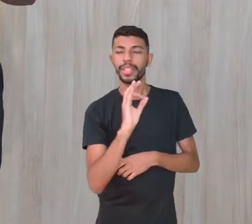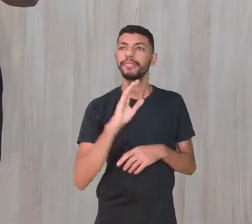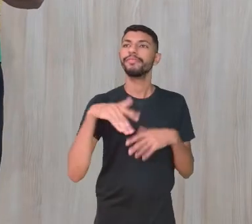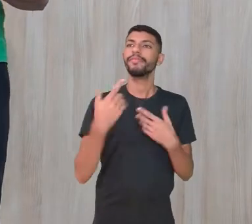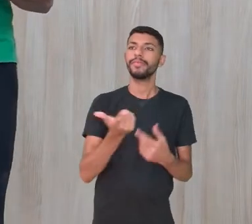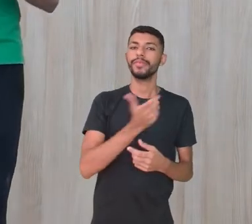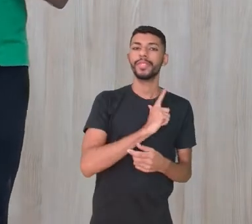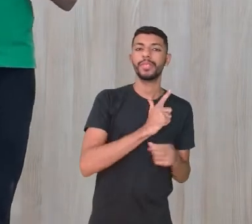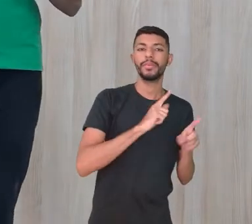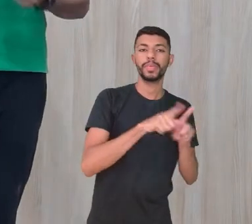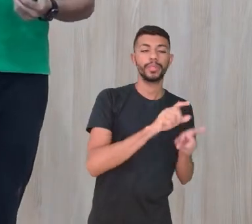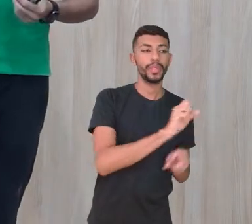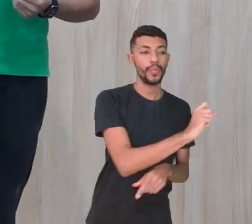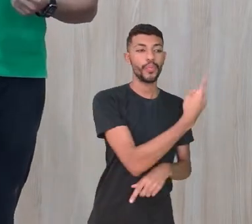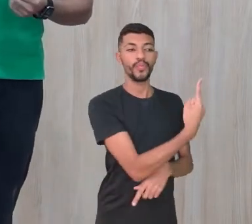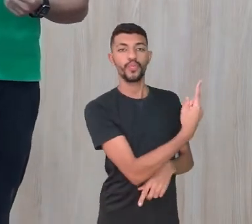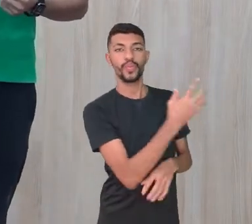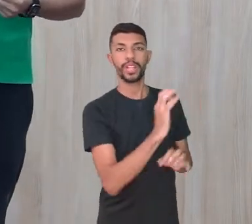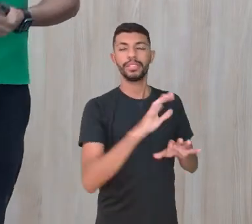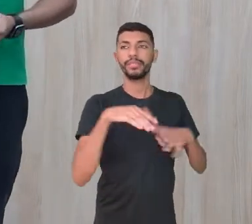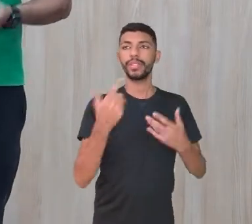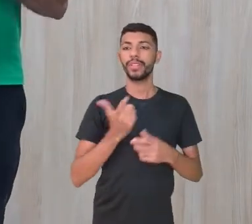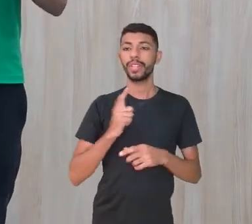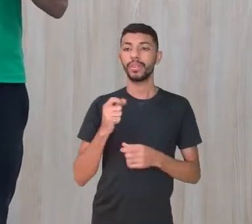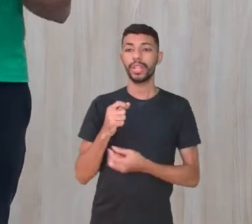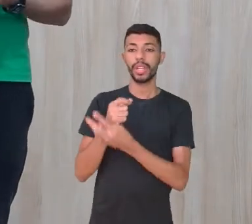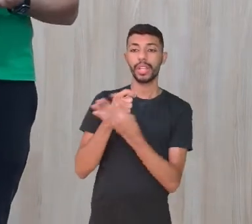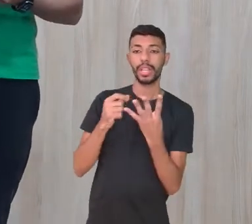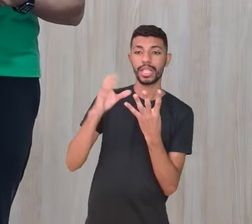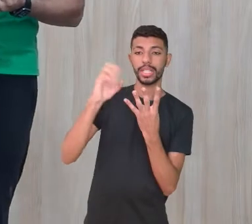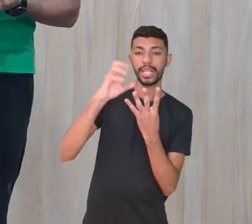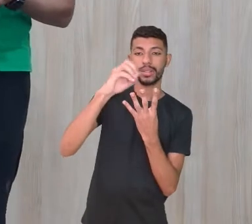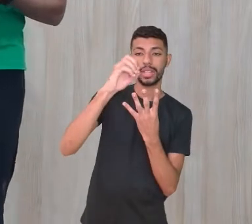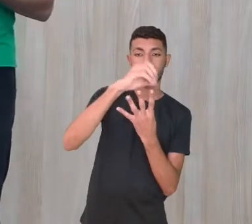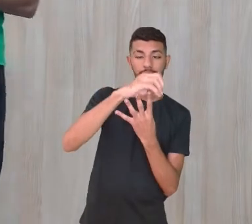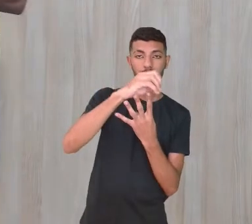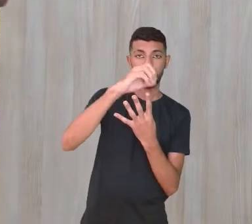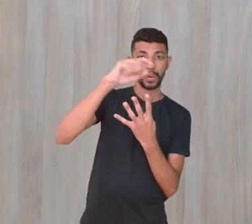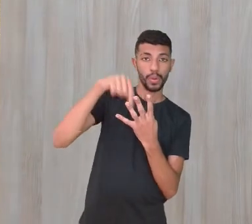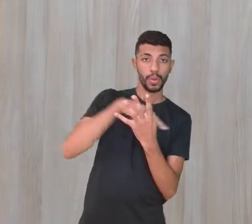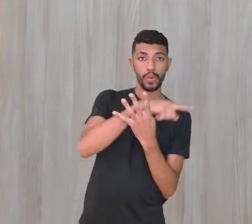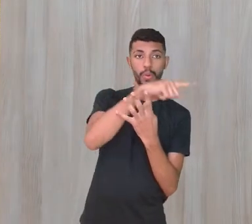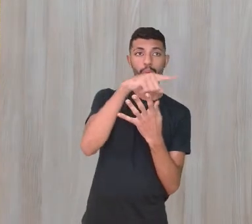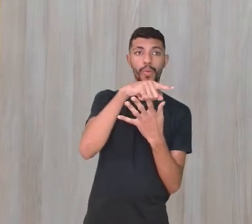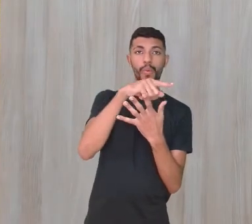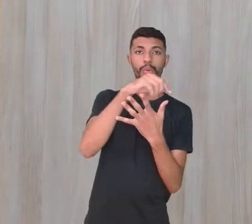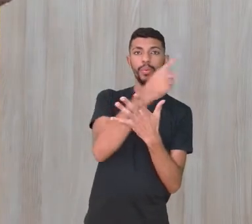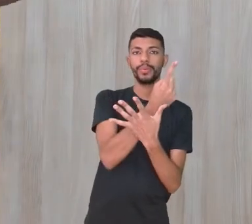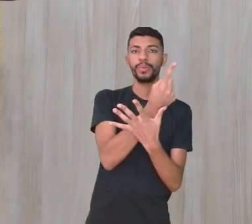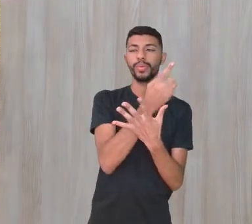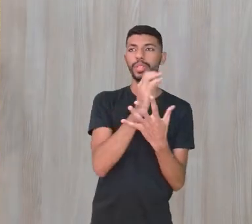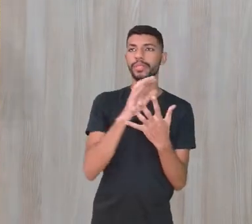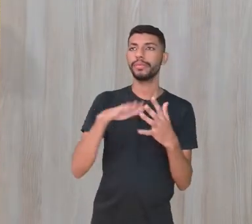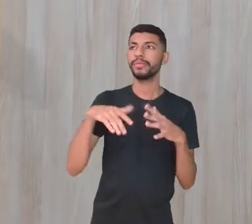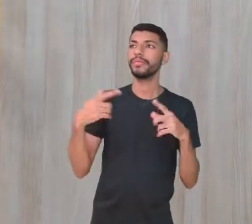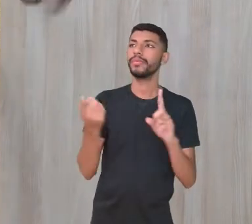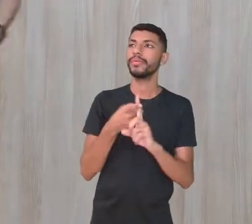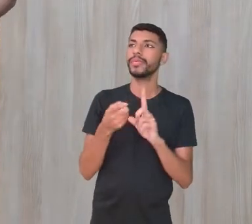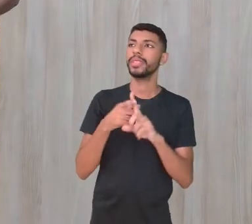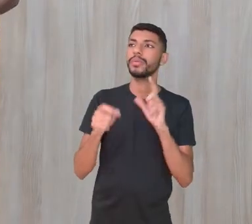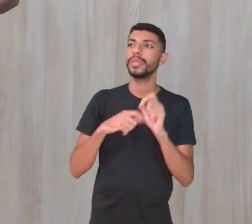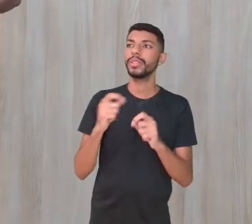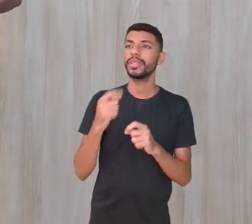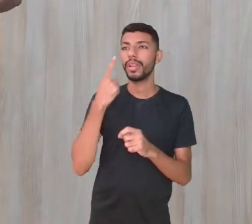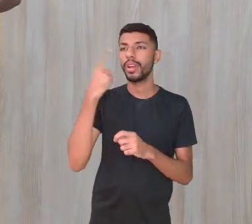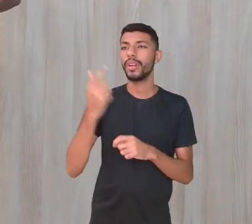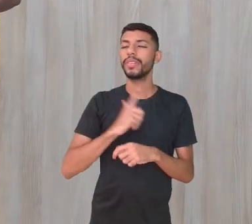ele vai ter aí 4 zeros, beleza? 4 zeros depois da vírgula, seguido do número 1, e vai ter 4 zeros,